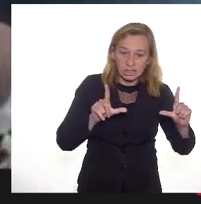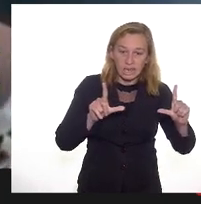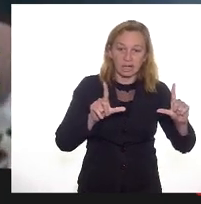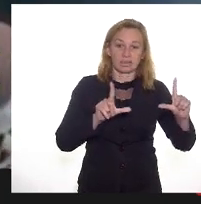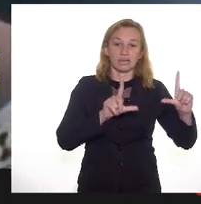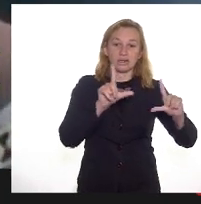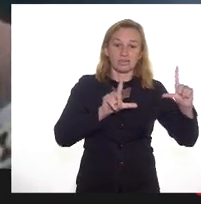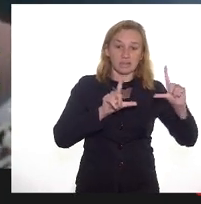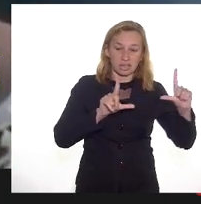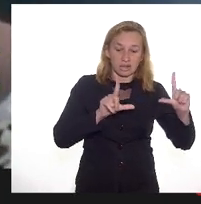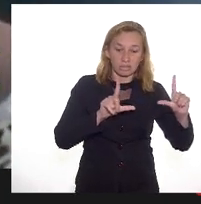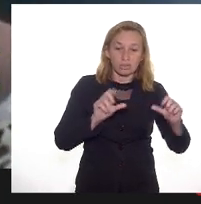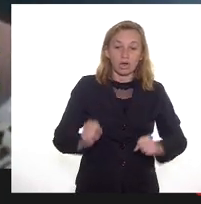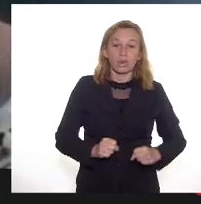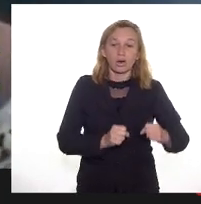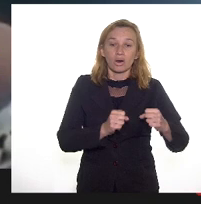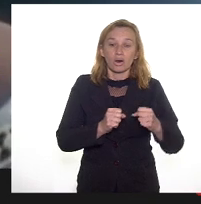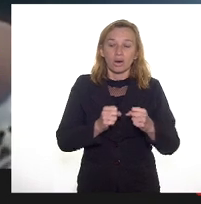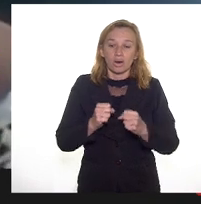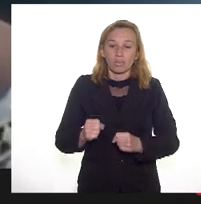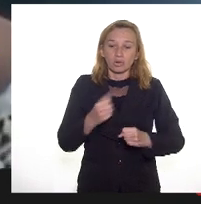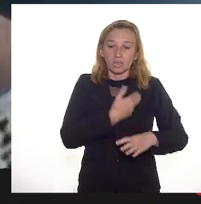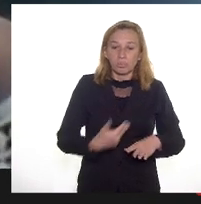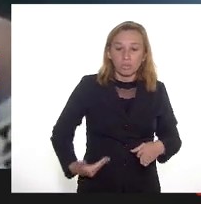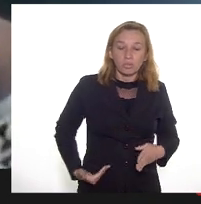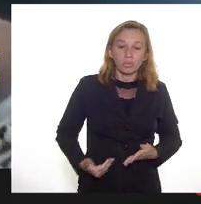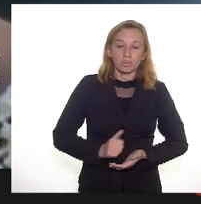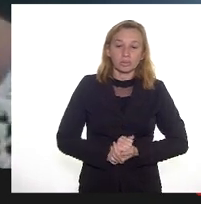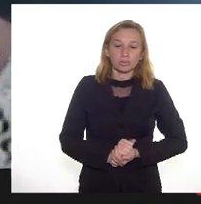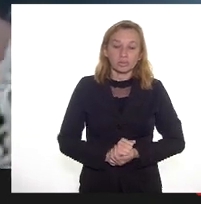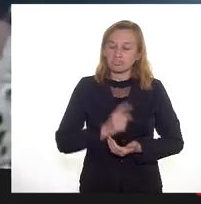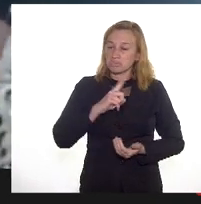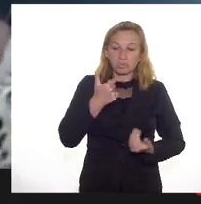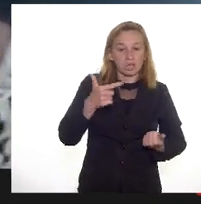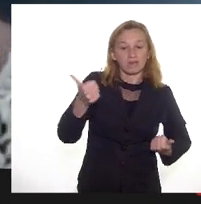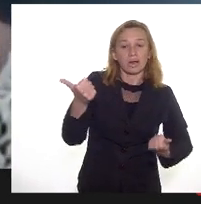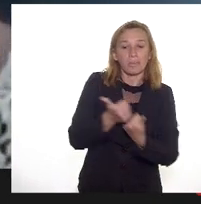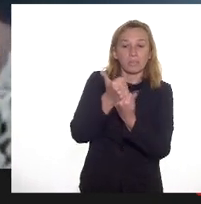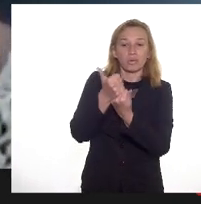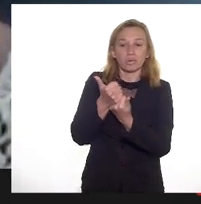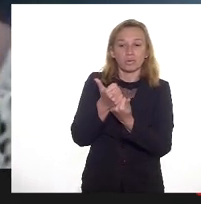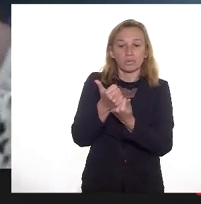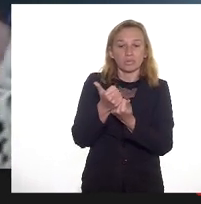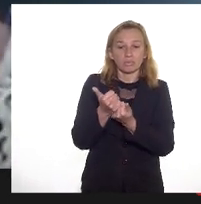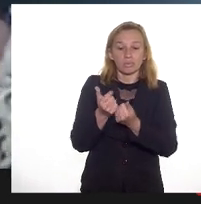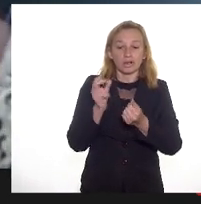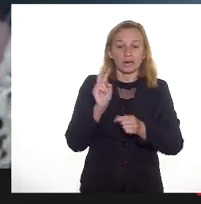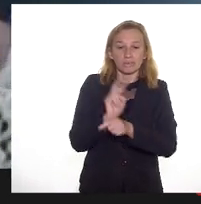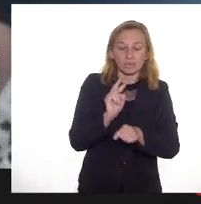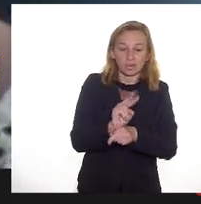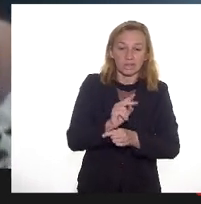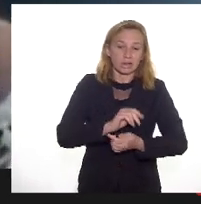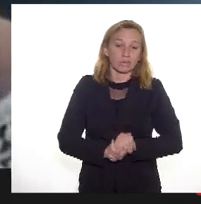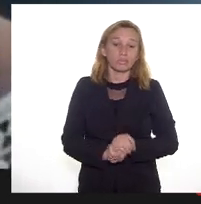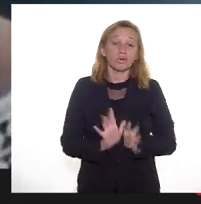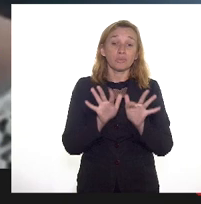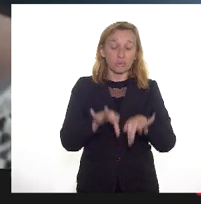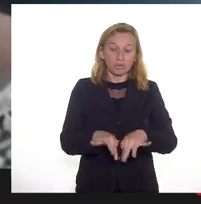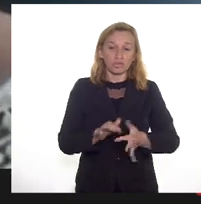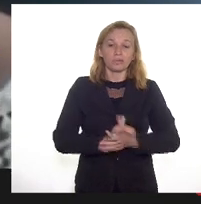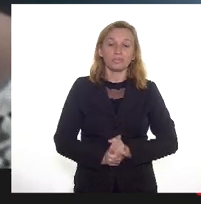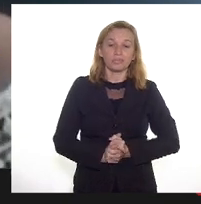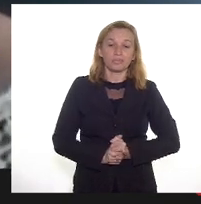e ao poder público e não necessariamente tendo apoio para lidar com essa exposição. E, por fim,